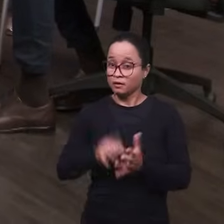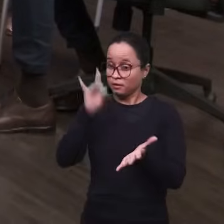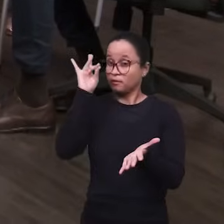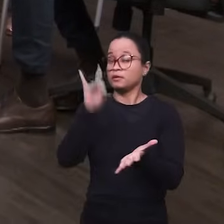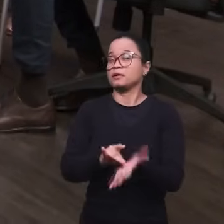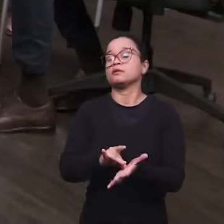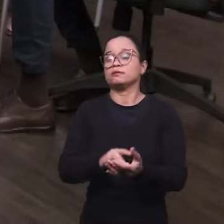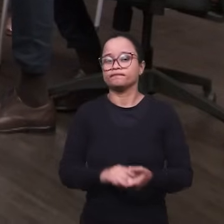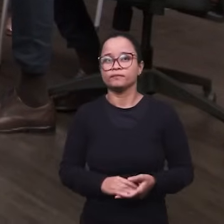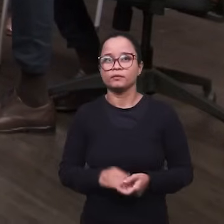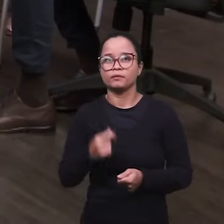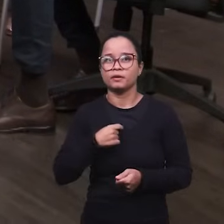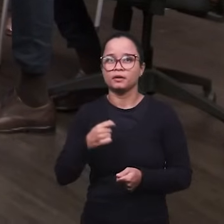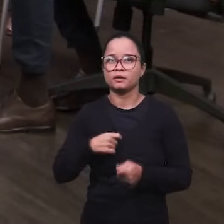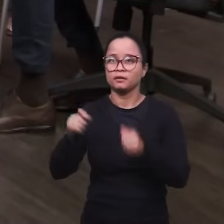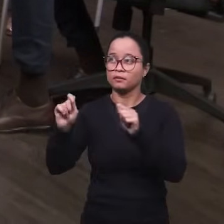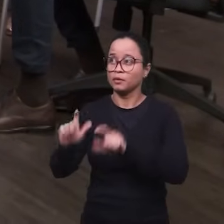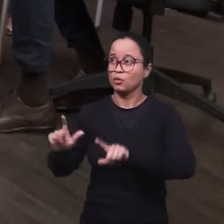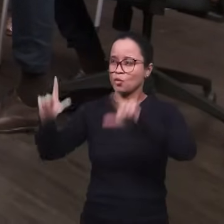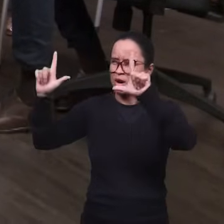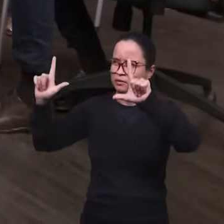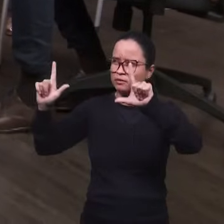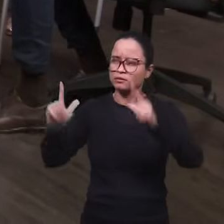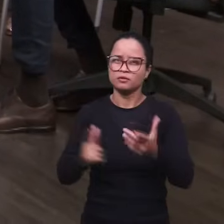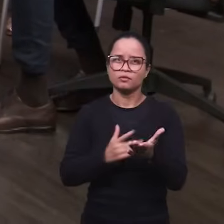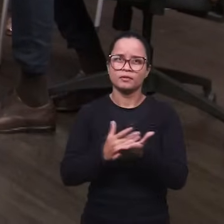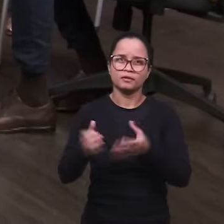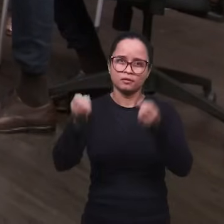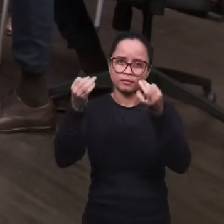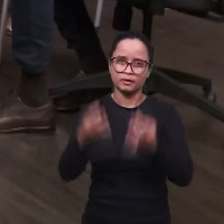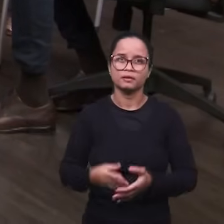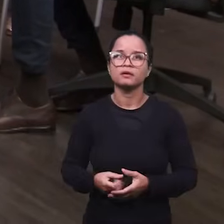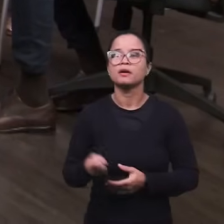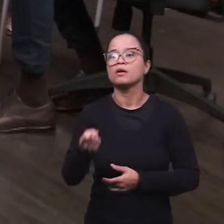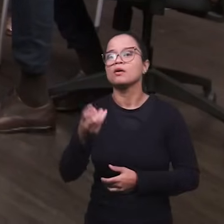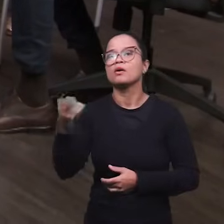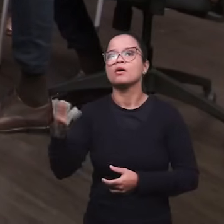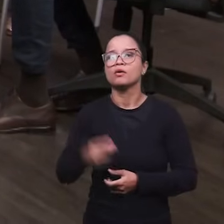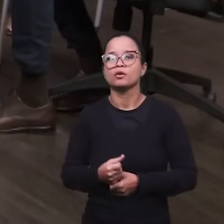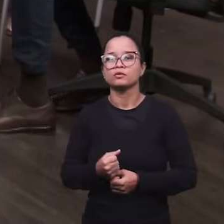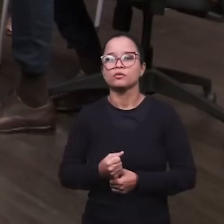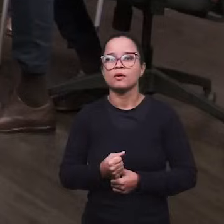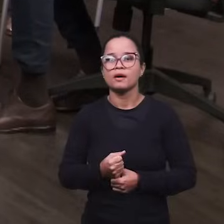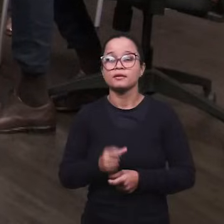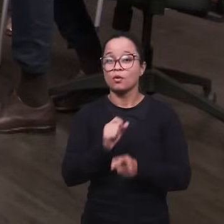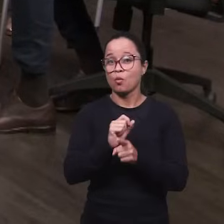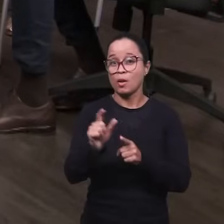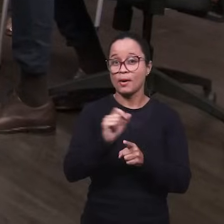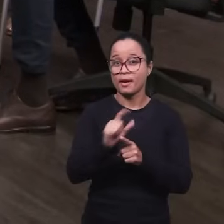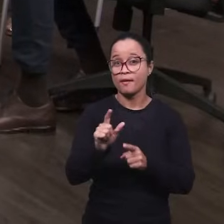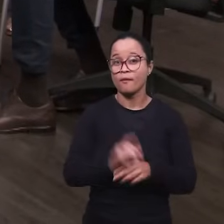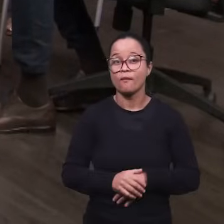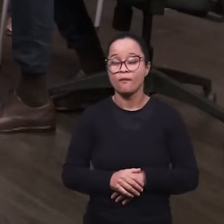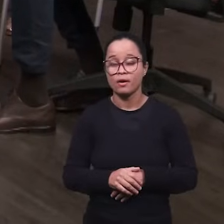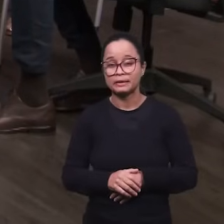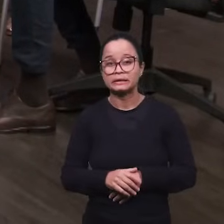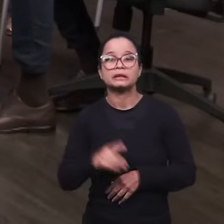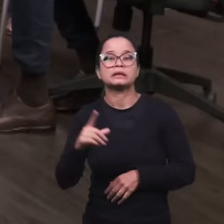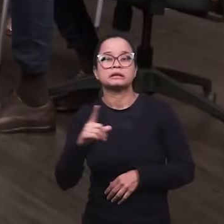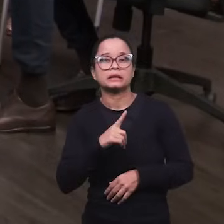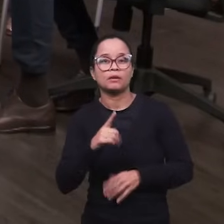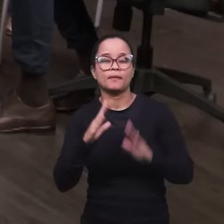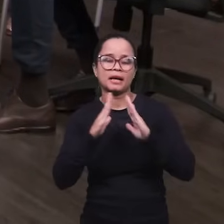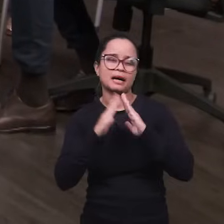E eu peguei um quadro e comecei a dizer o seguinte, vamos lá, quanto custa um aluguel de uma